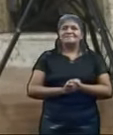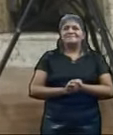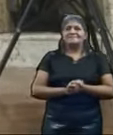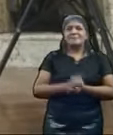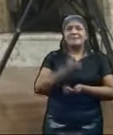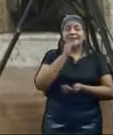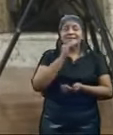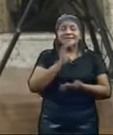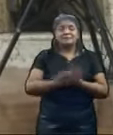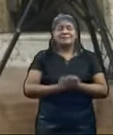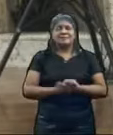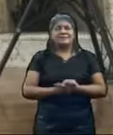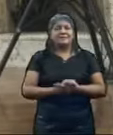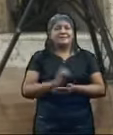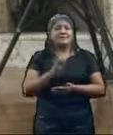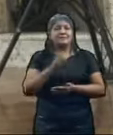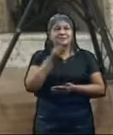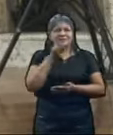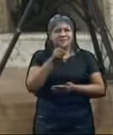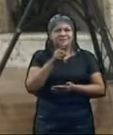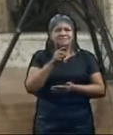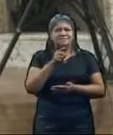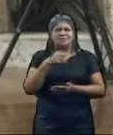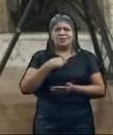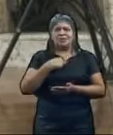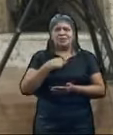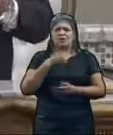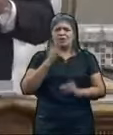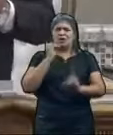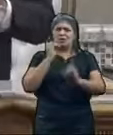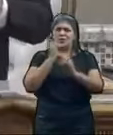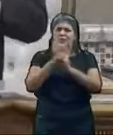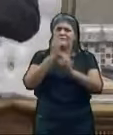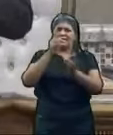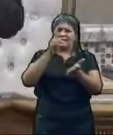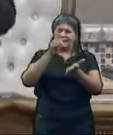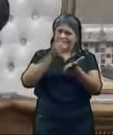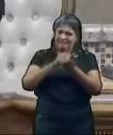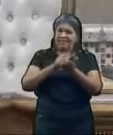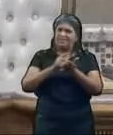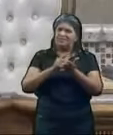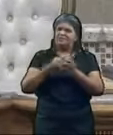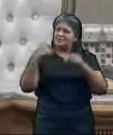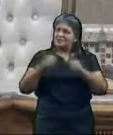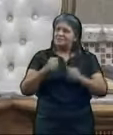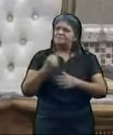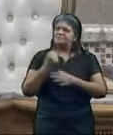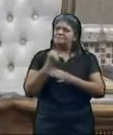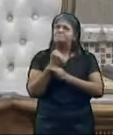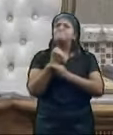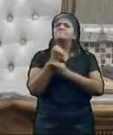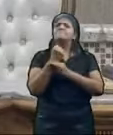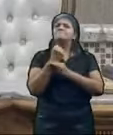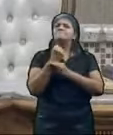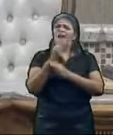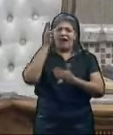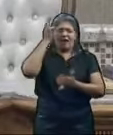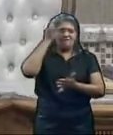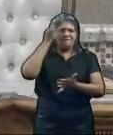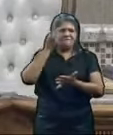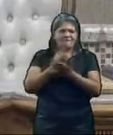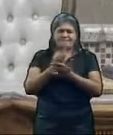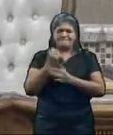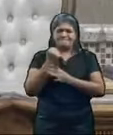a distorção da Verdade e apertou no Cine verdadeiro que o diabo é aquele autor de todo este no